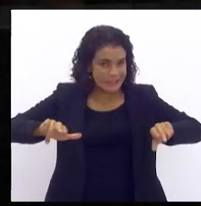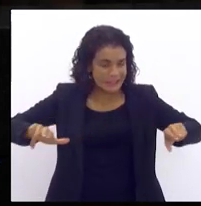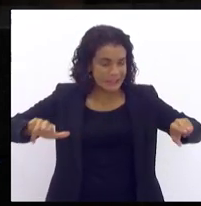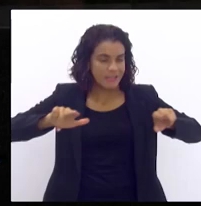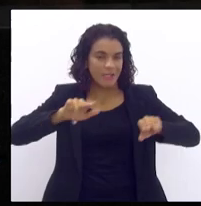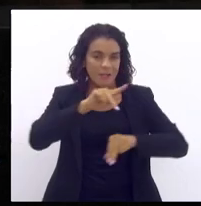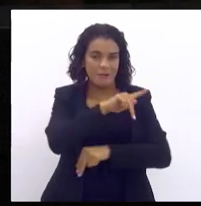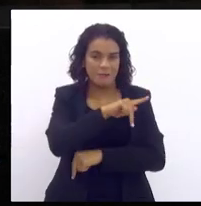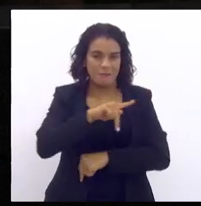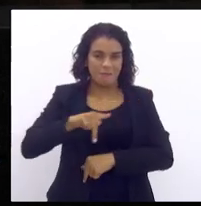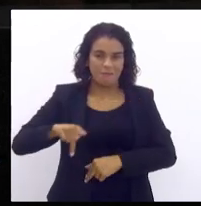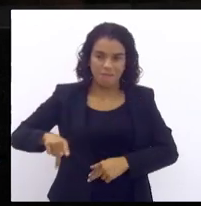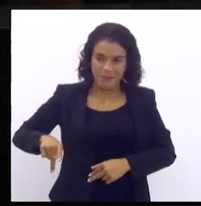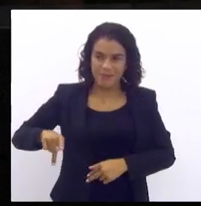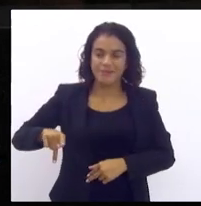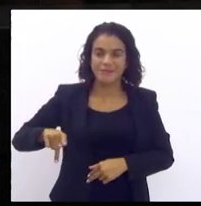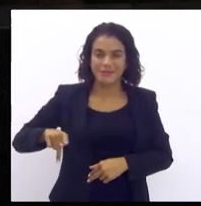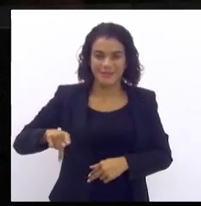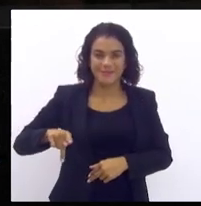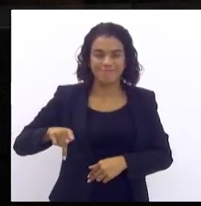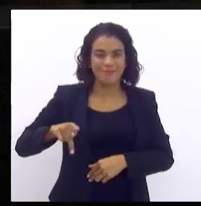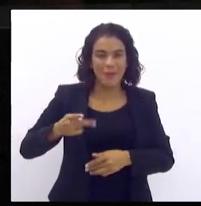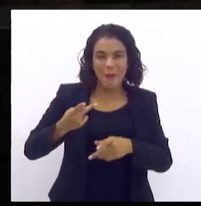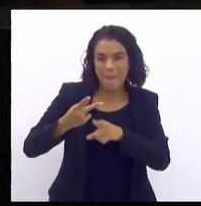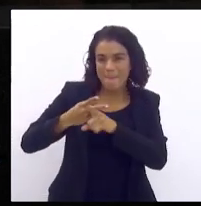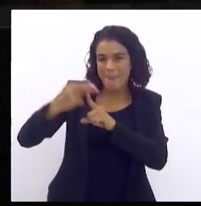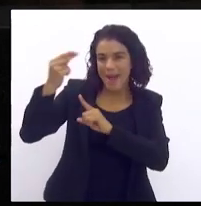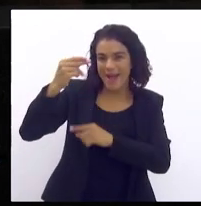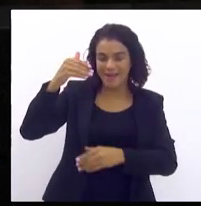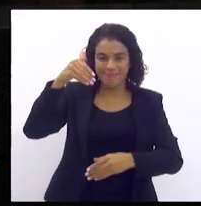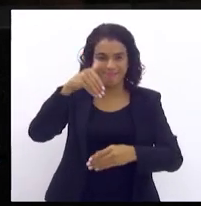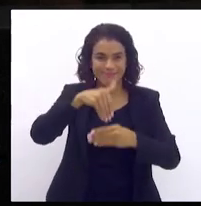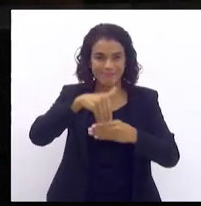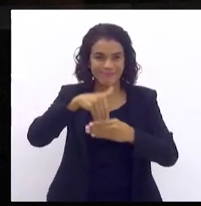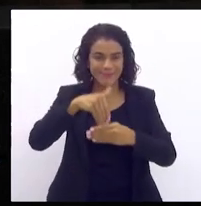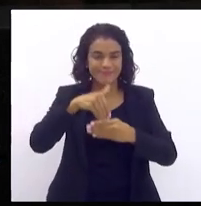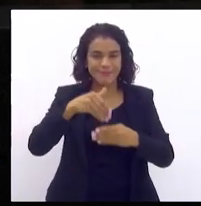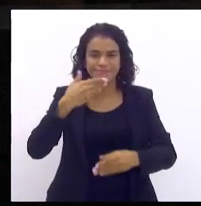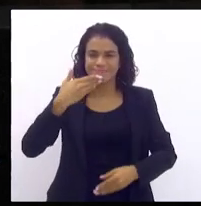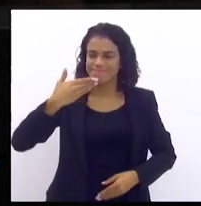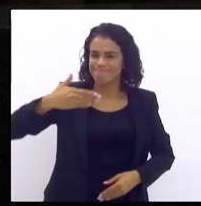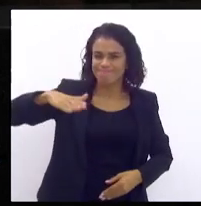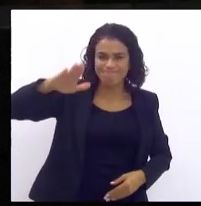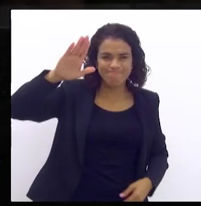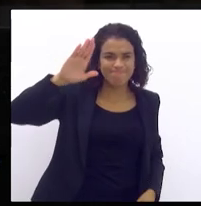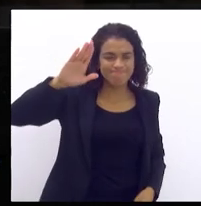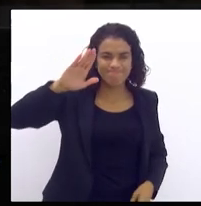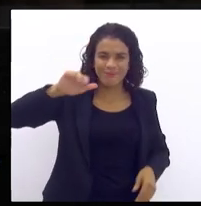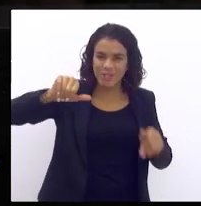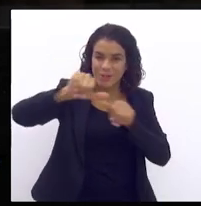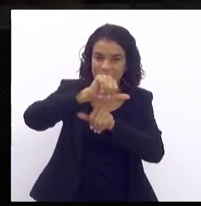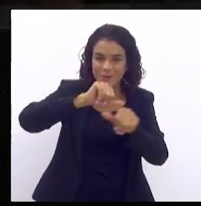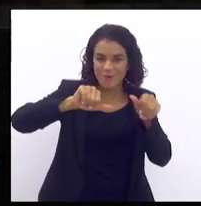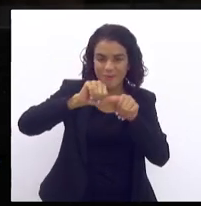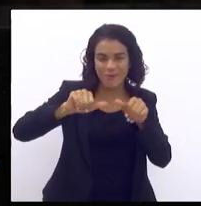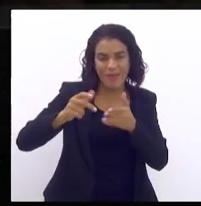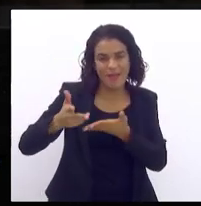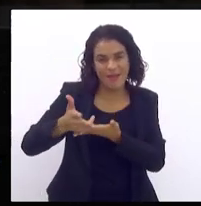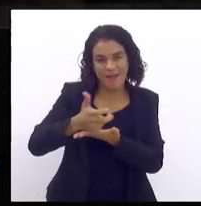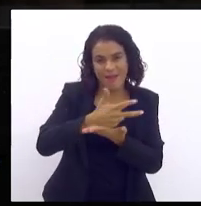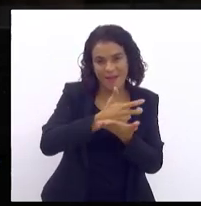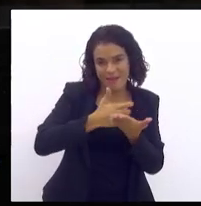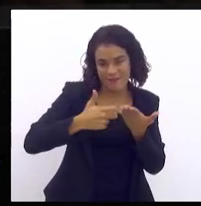da República foram eleitos com compromissos de fazer uma reforma tributária. E